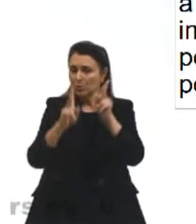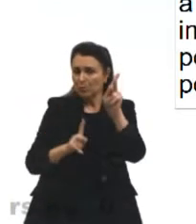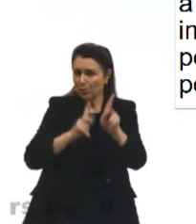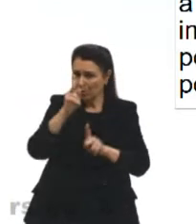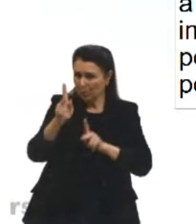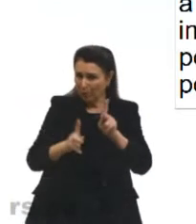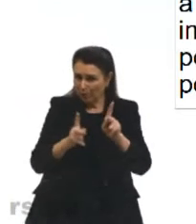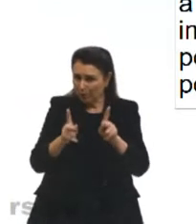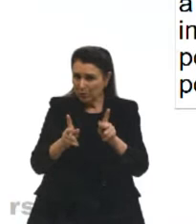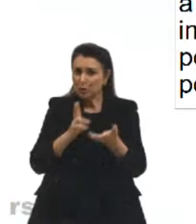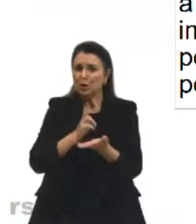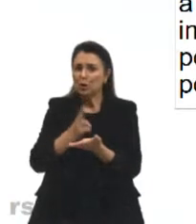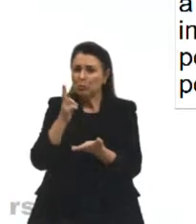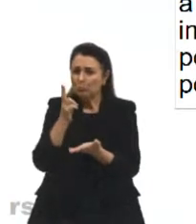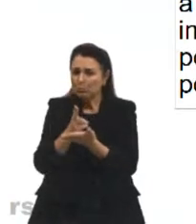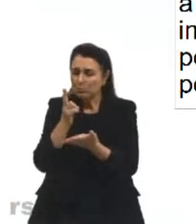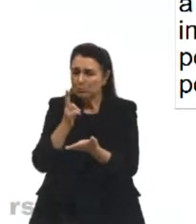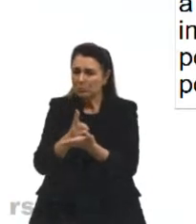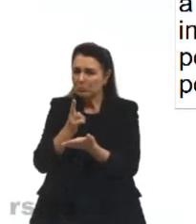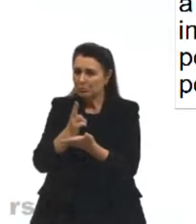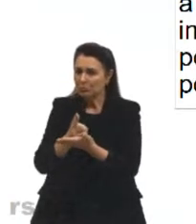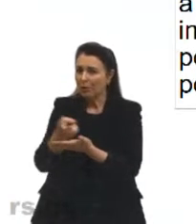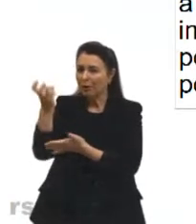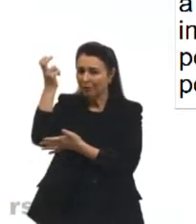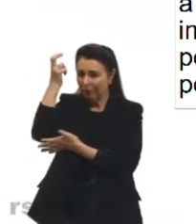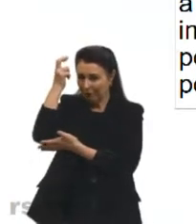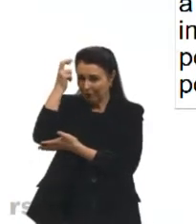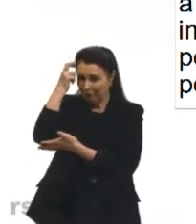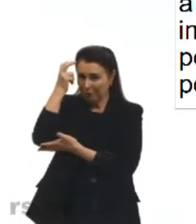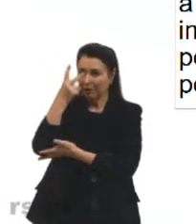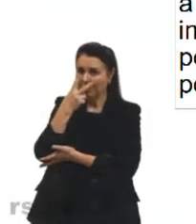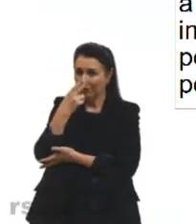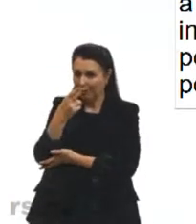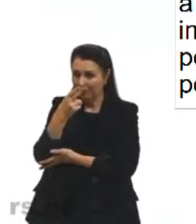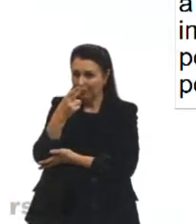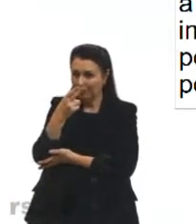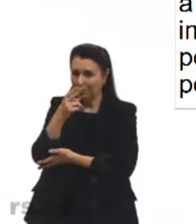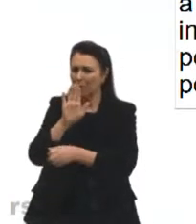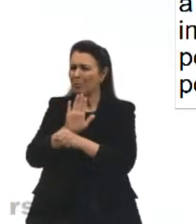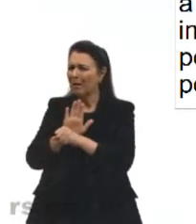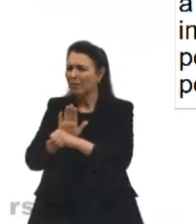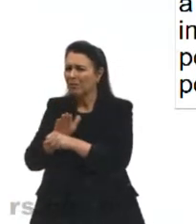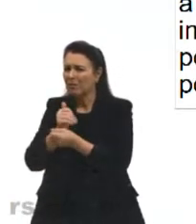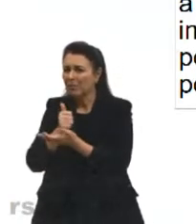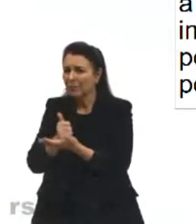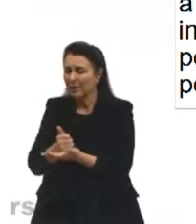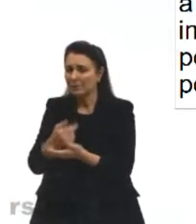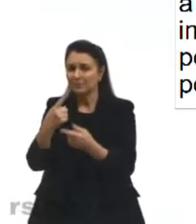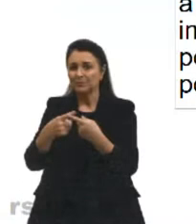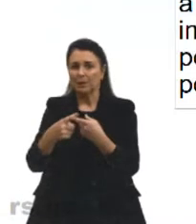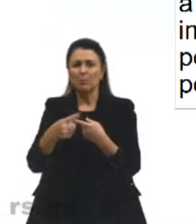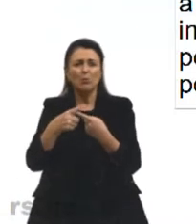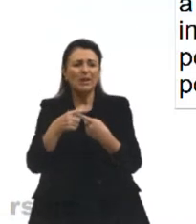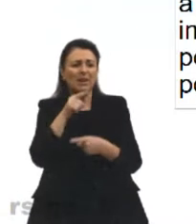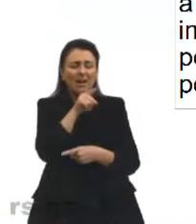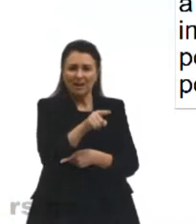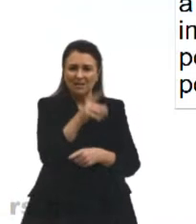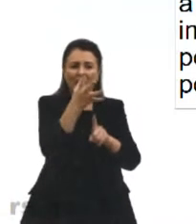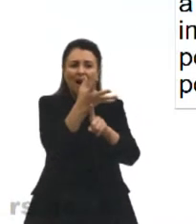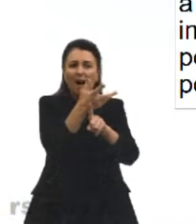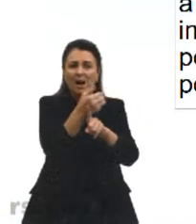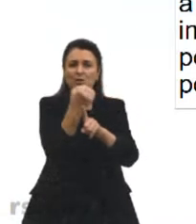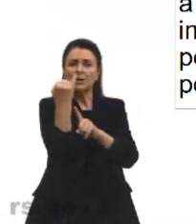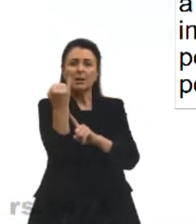povos que a cultivam por colaborar para Então qual que é a importância dessa arte que ele mencionou no